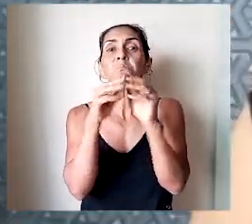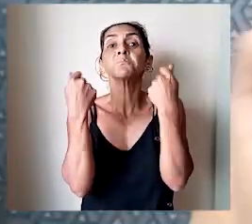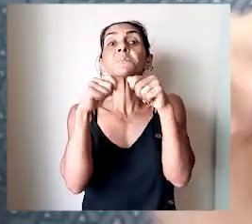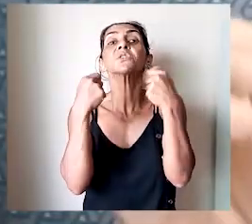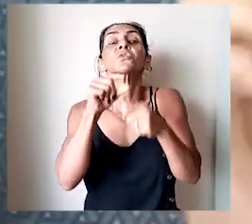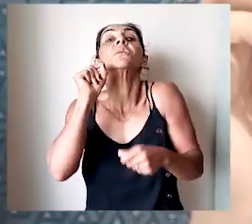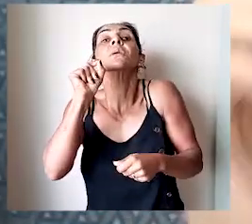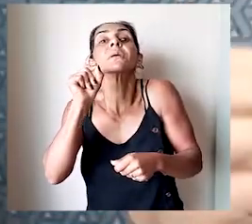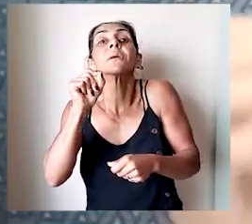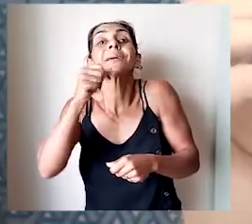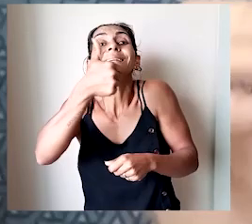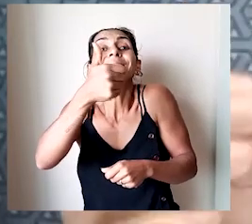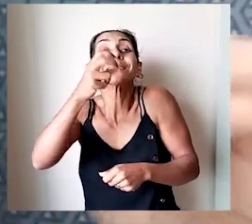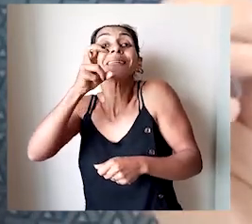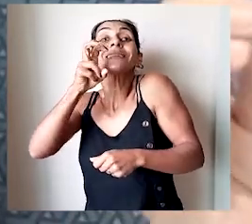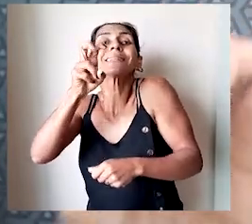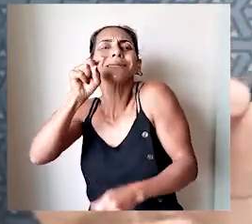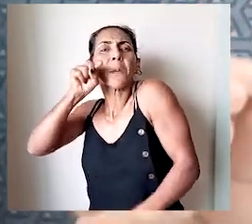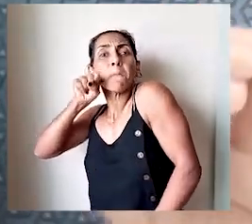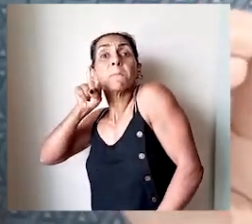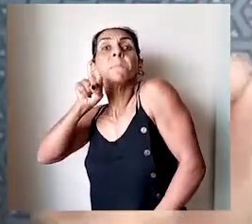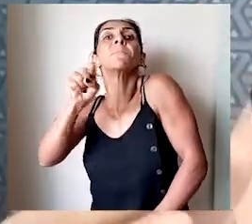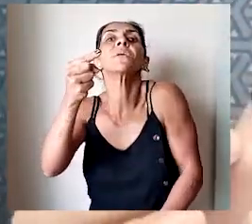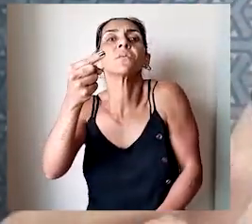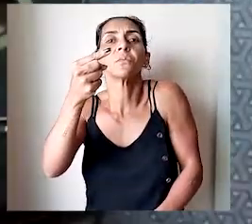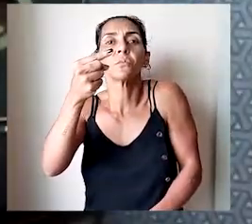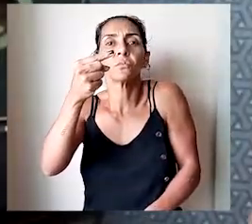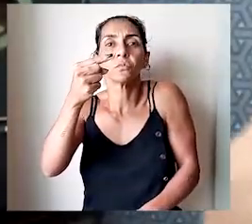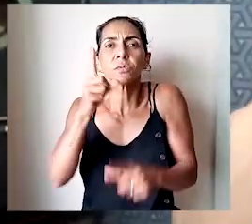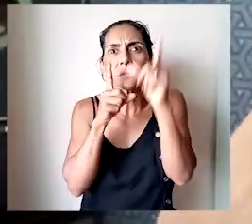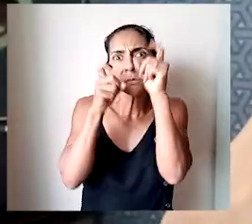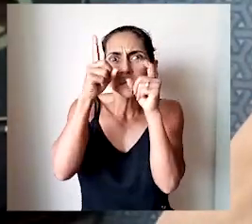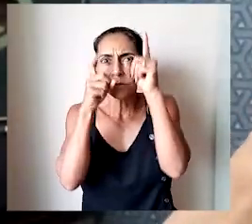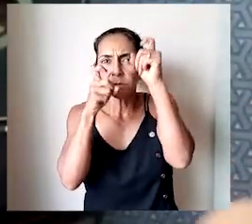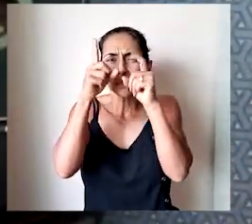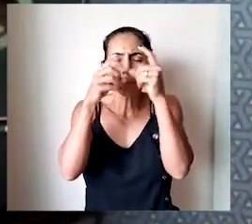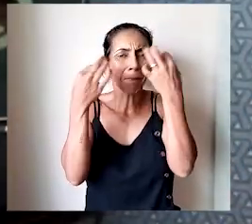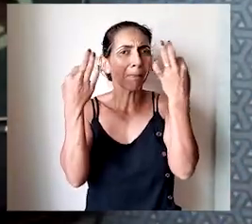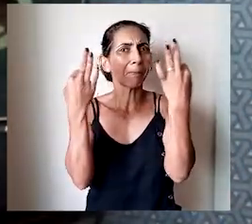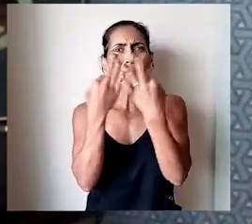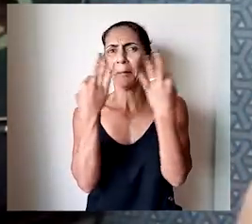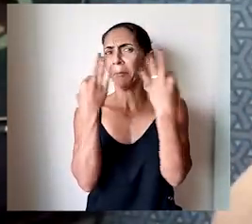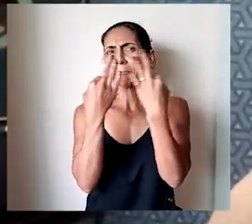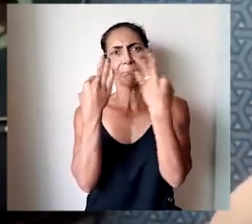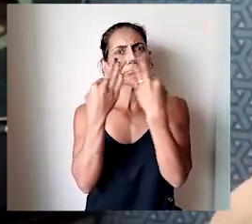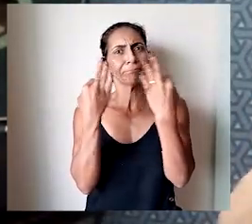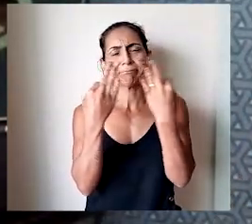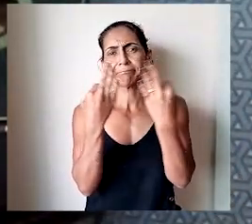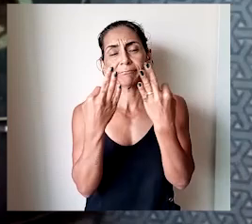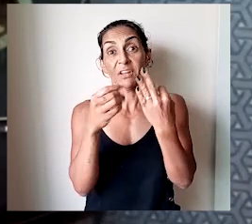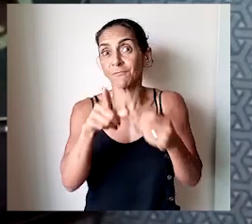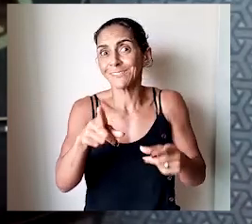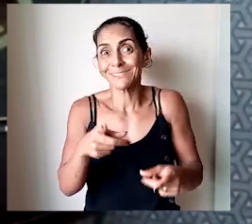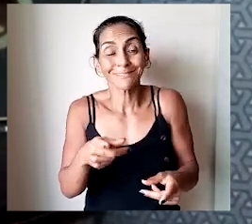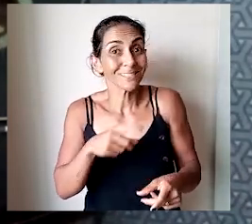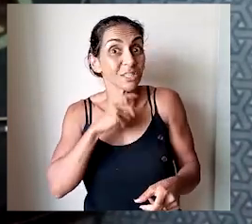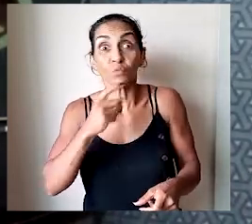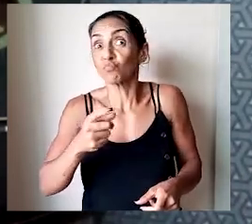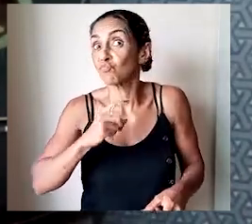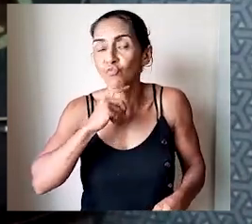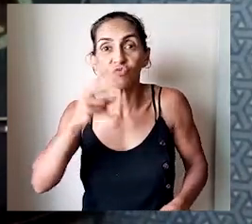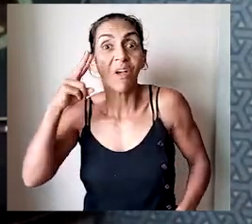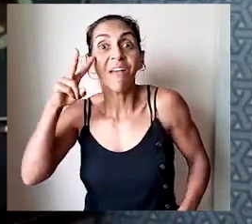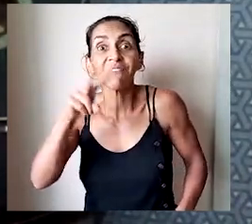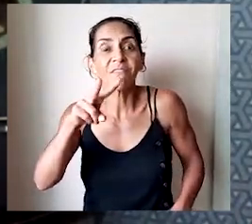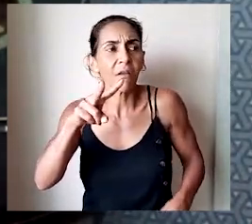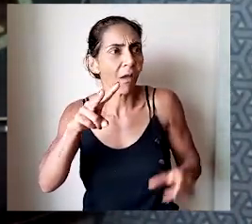necessárias mais de 15 mil expressões faciais e de uma perfeição assim incrível. Você não consegue ver a